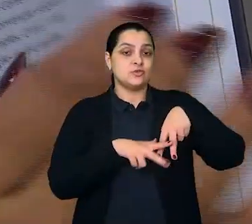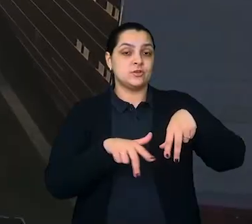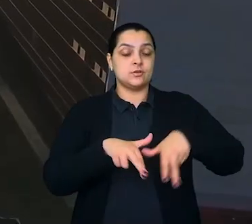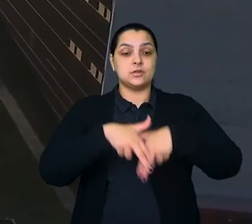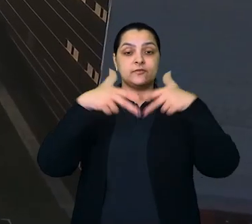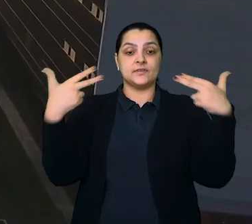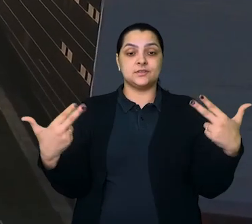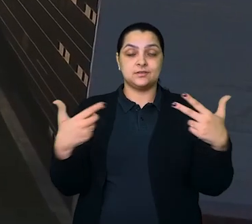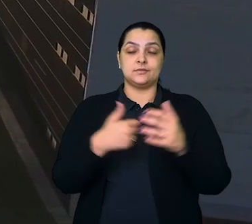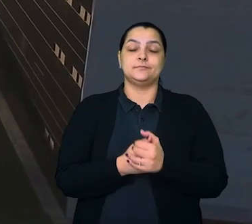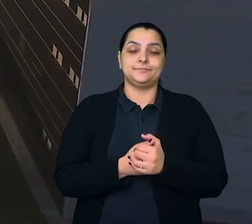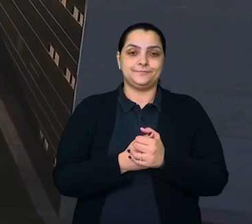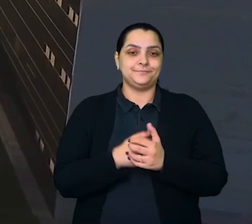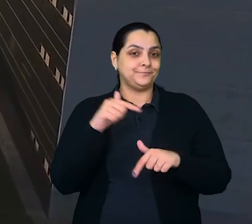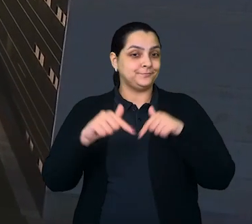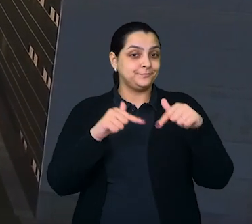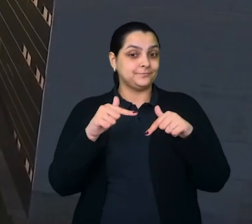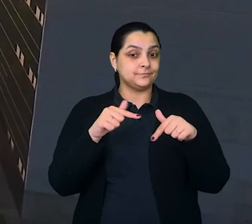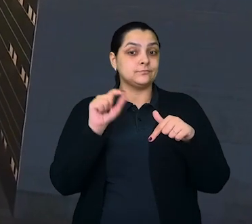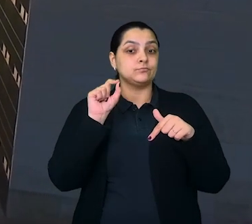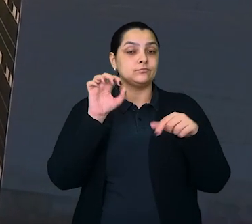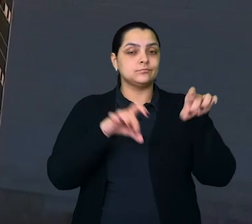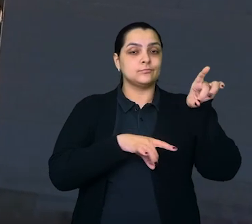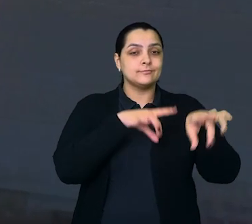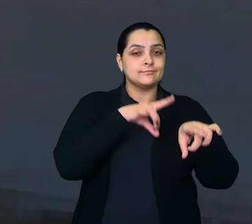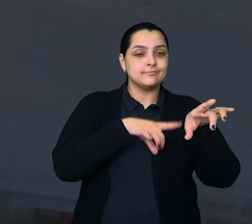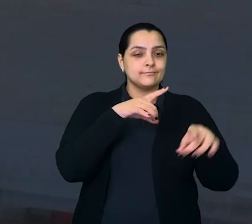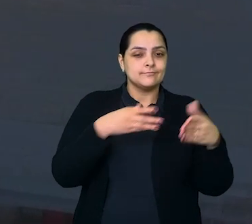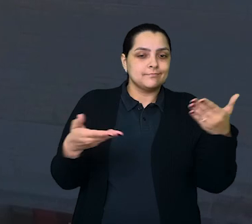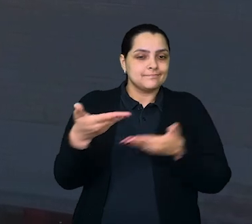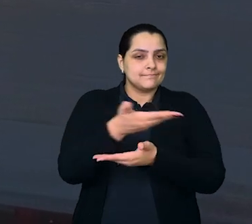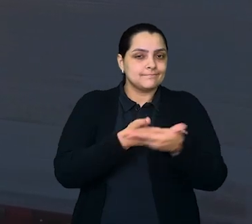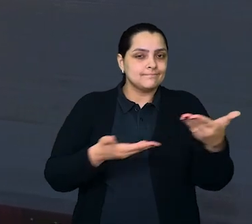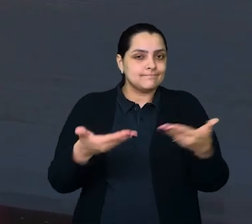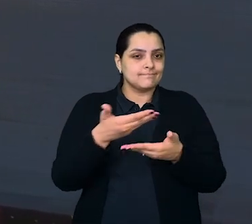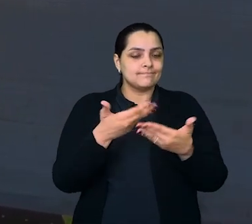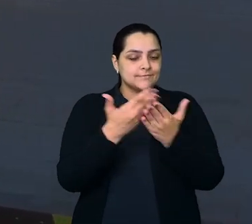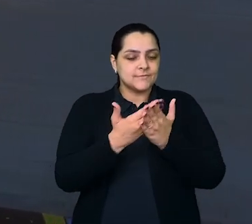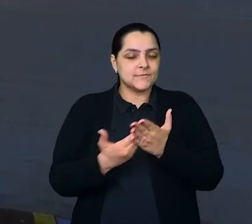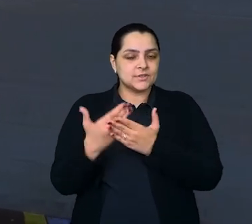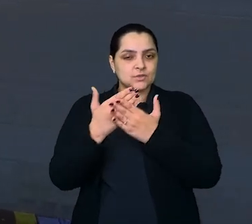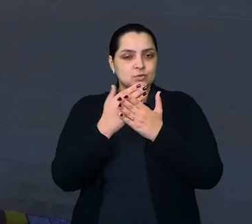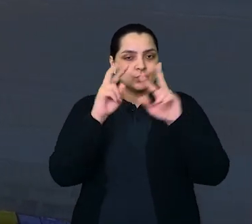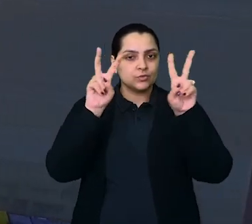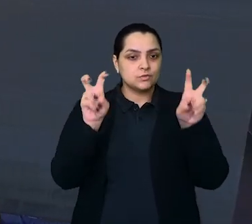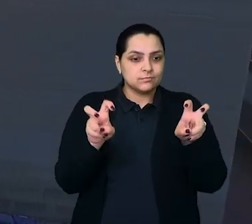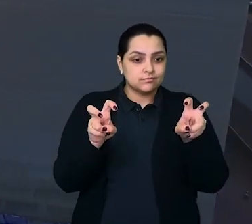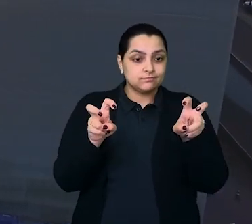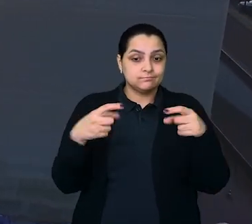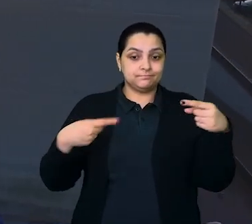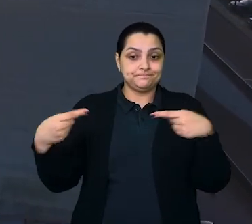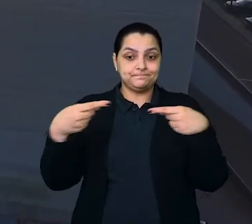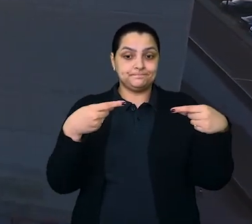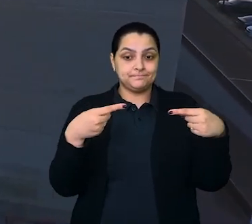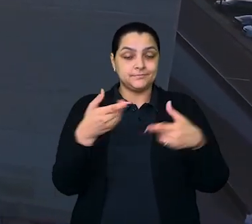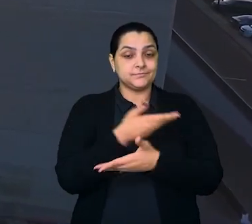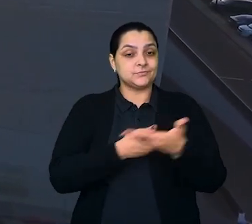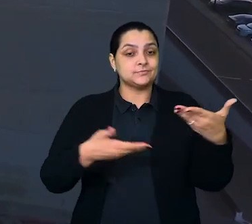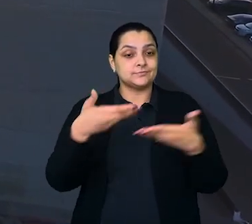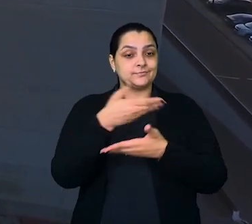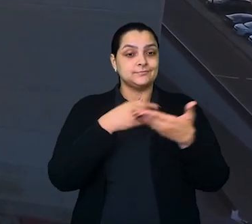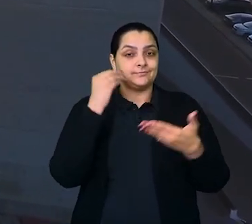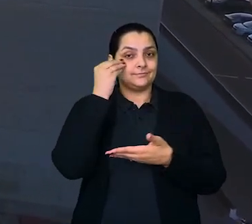diversidade. Entre as atividades previstas estão oficinas interativas, estudos de casos, debates e trocas